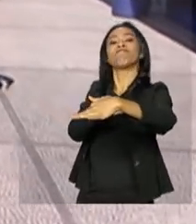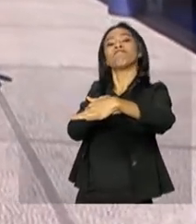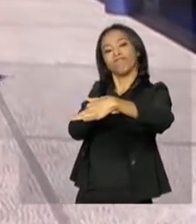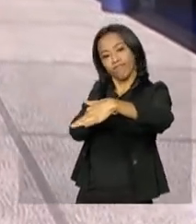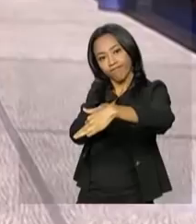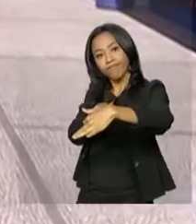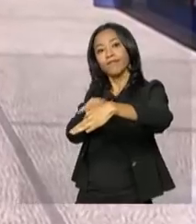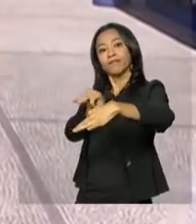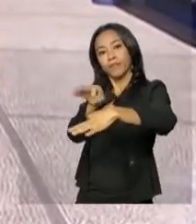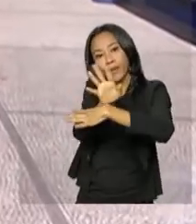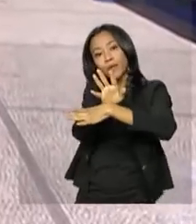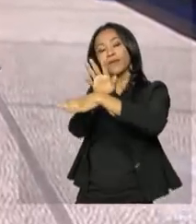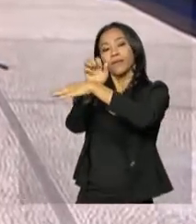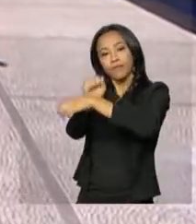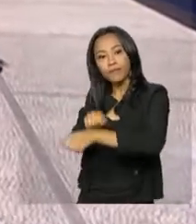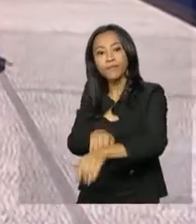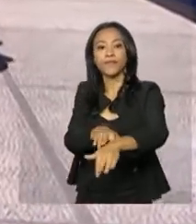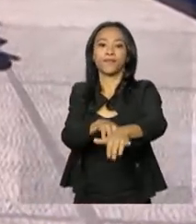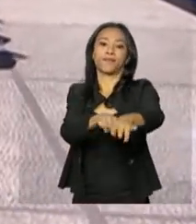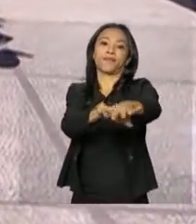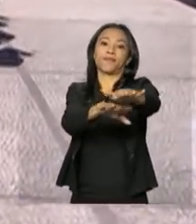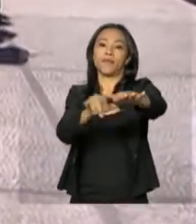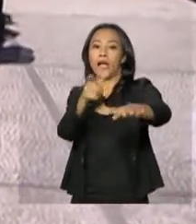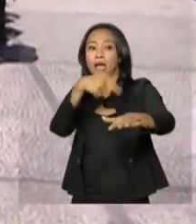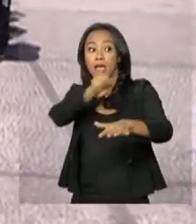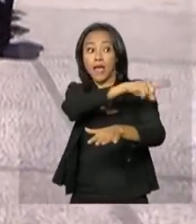cerimônia, passando ali próximo do público.